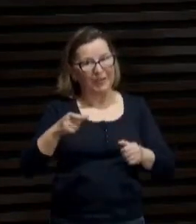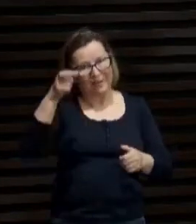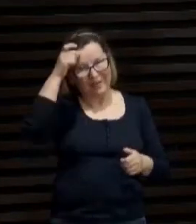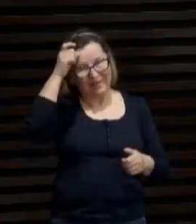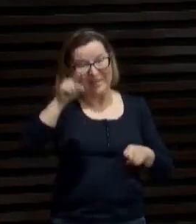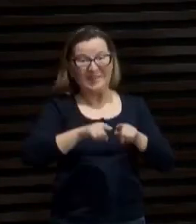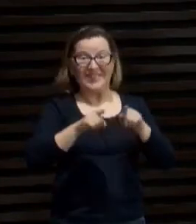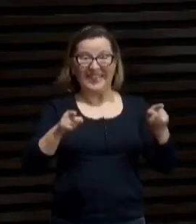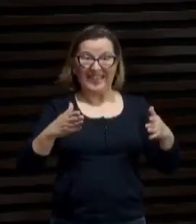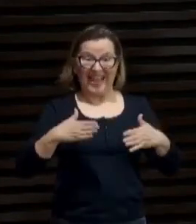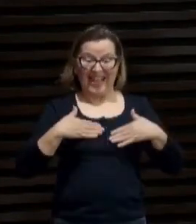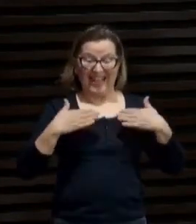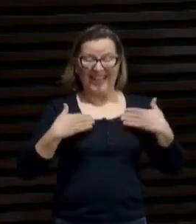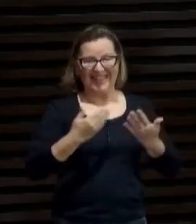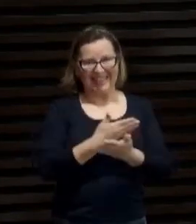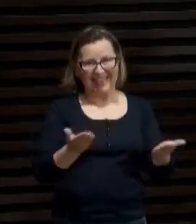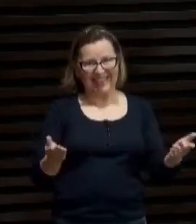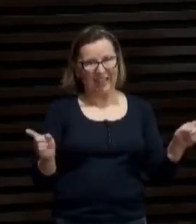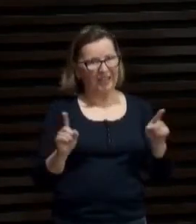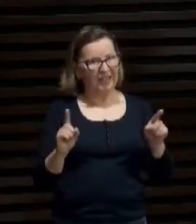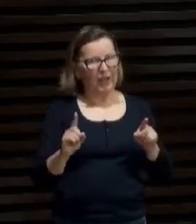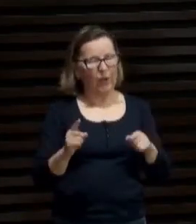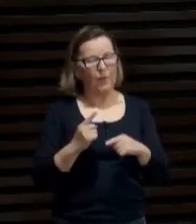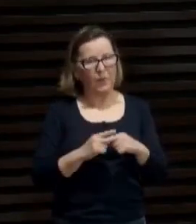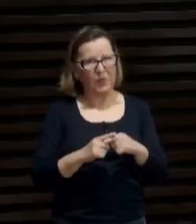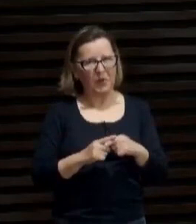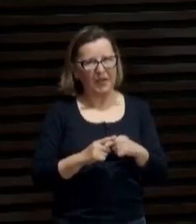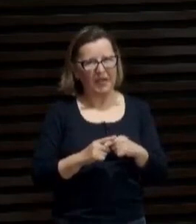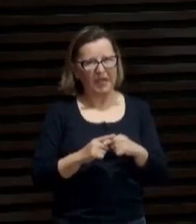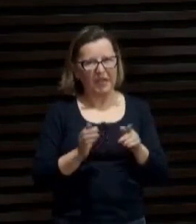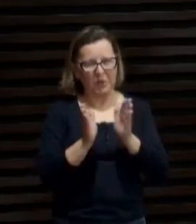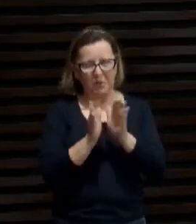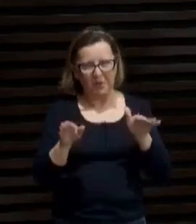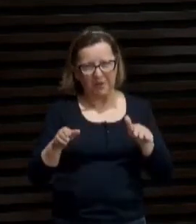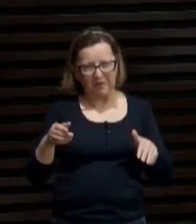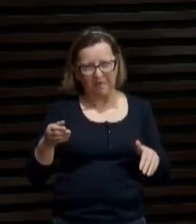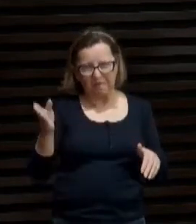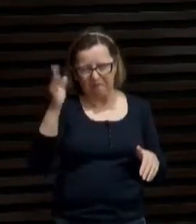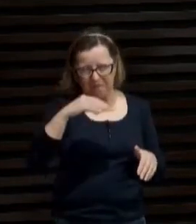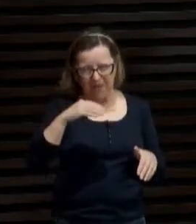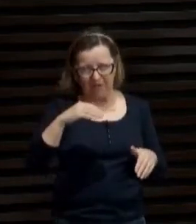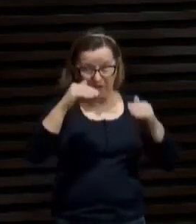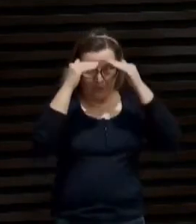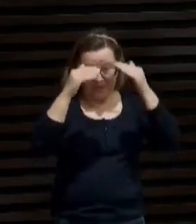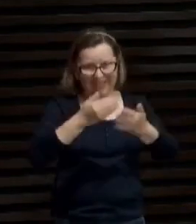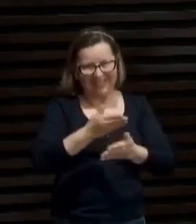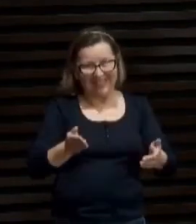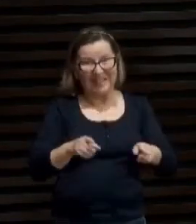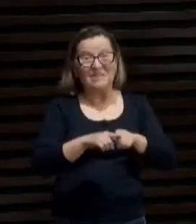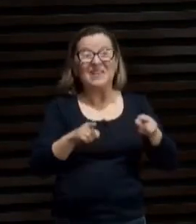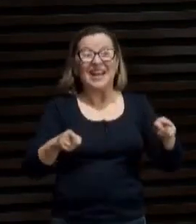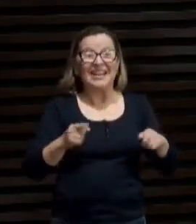alegrai-vos. Não porque os espíritos se vos submetem, e sim por quê? Porque o vosso nome